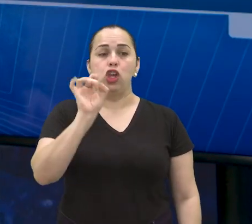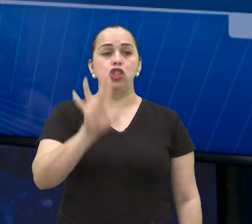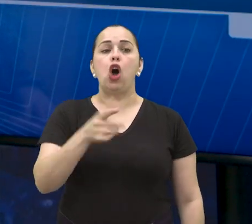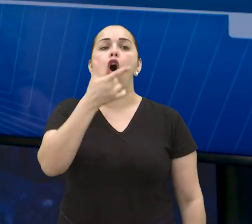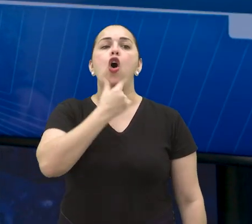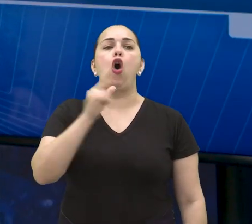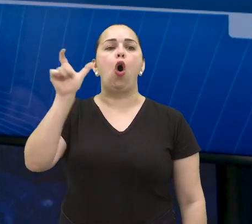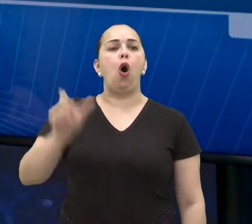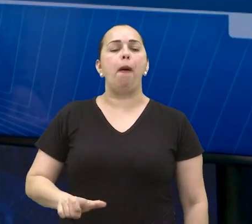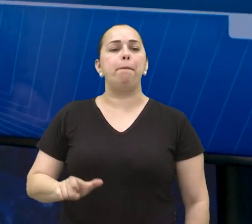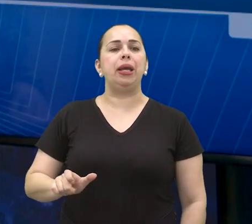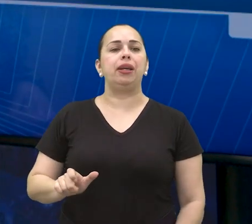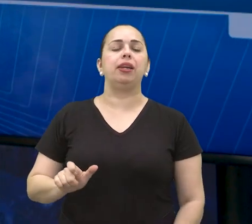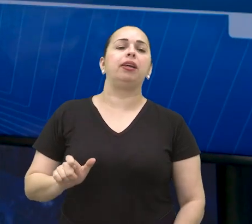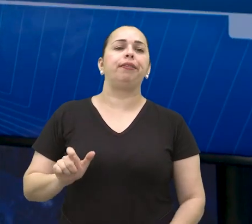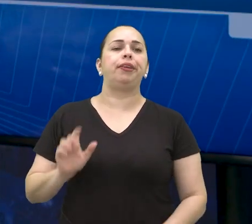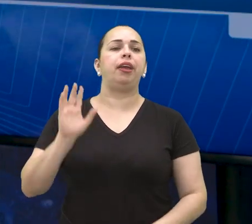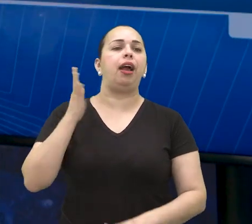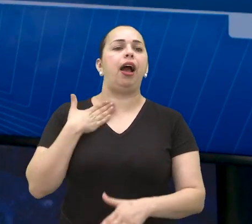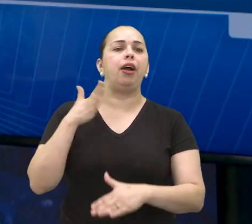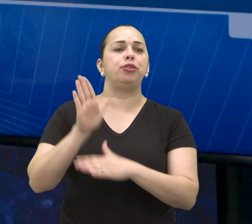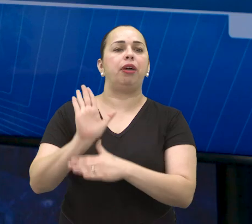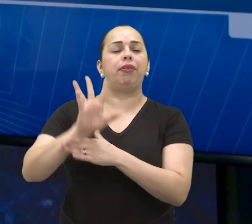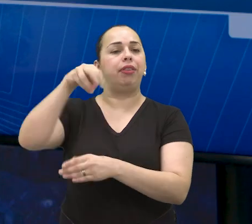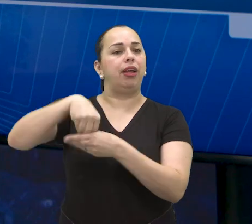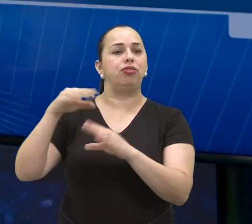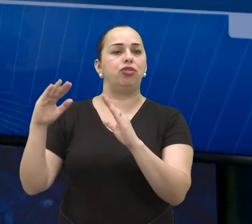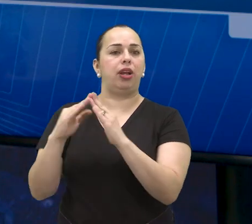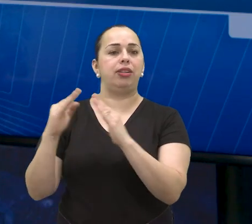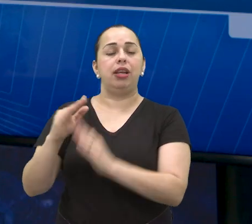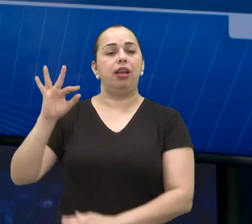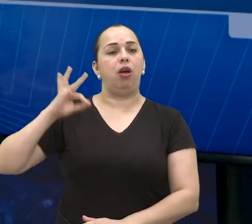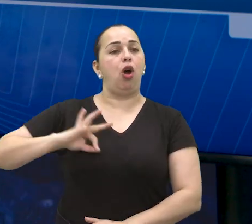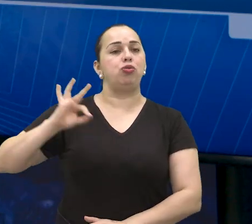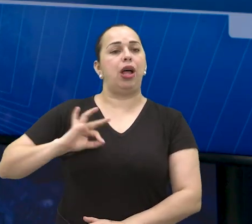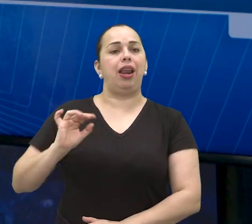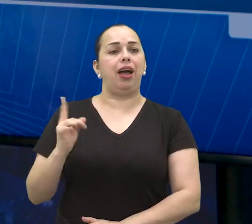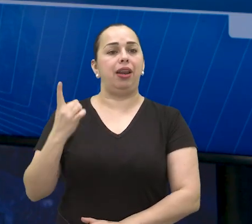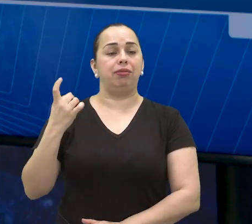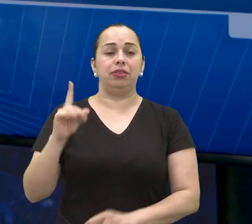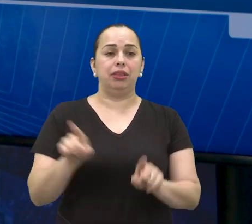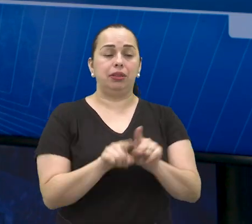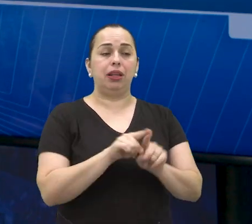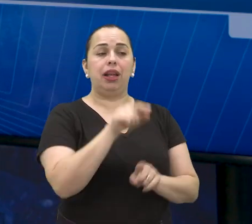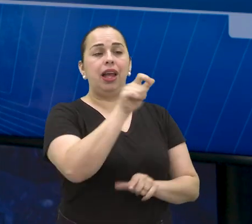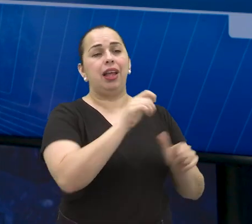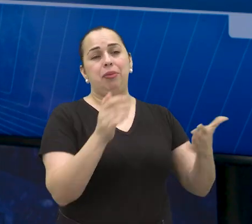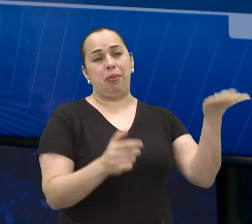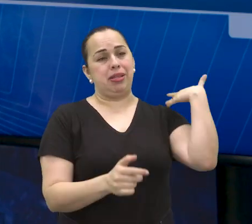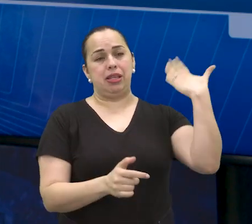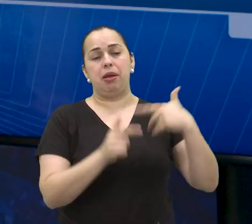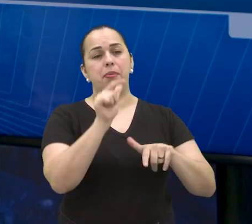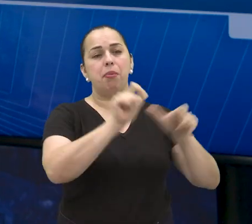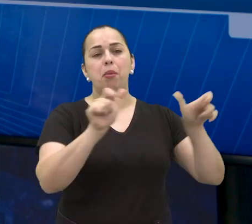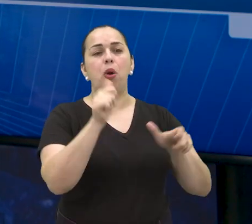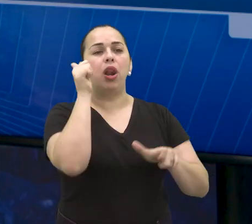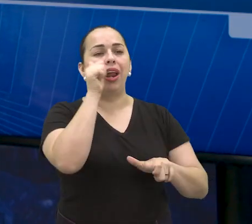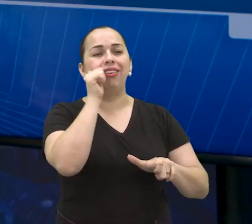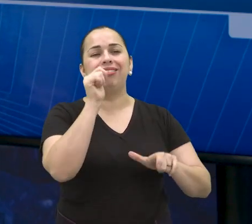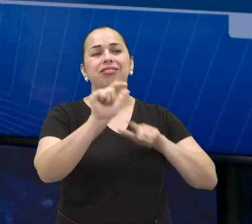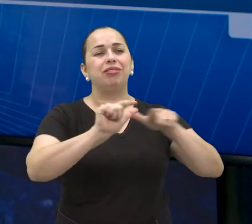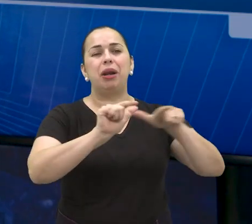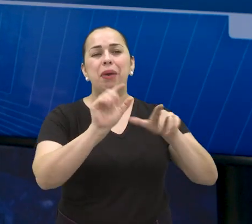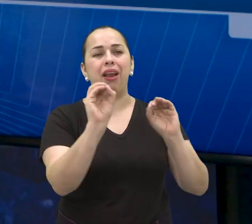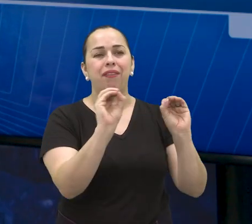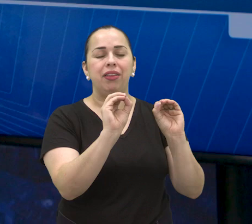homem só era provedor e onde o homem que recebia os salários aí maiores, mesmo porque as mulheres não trabalhavam fora. Então é